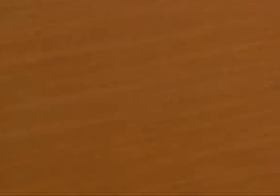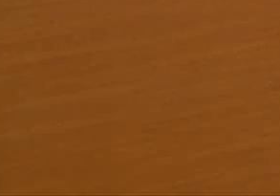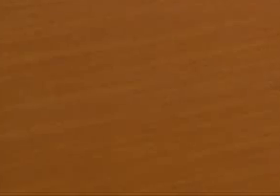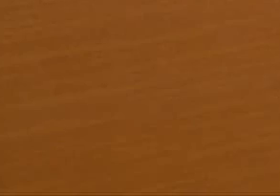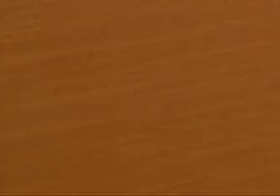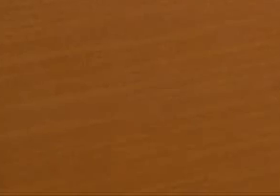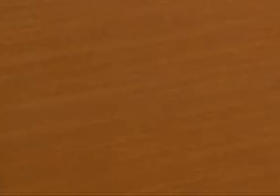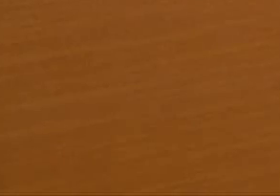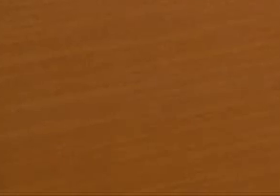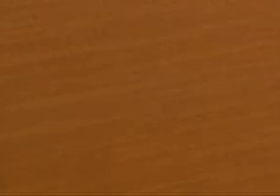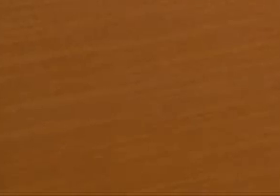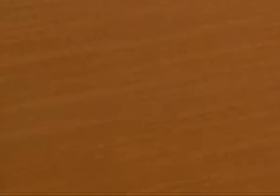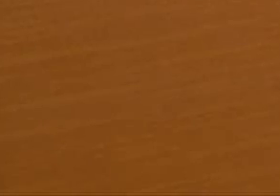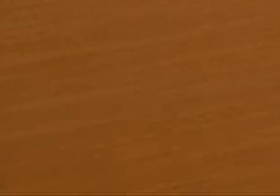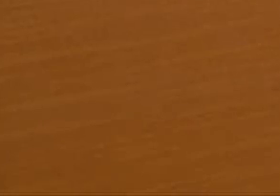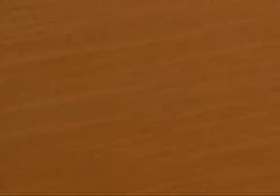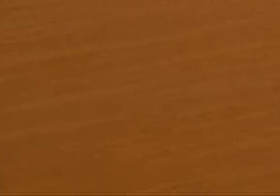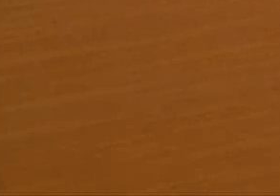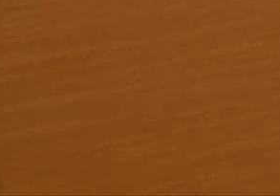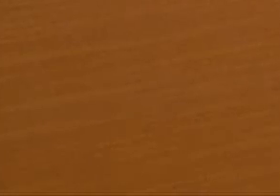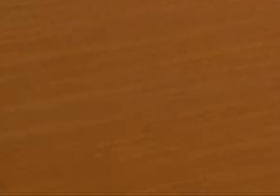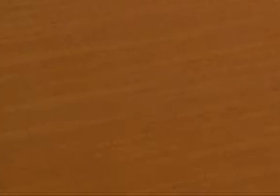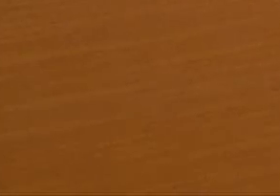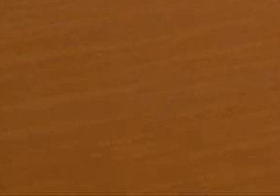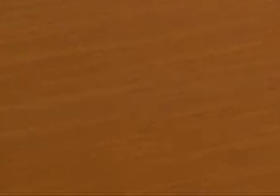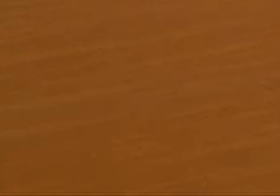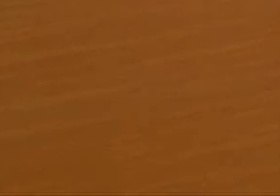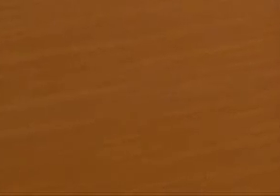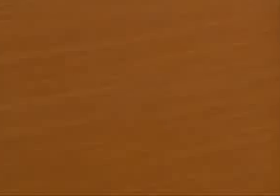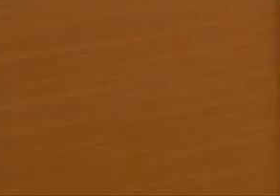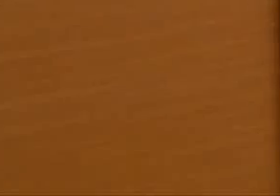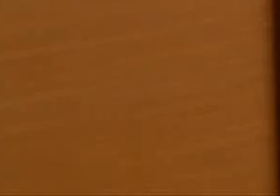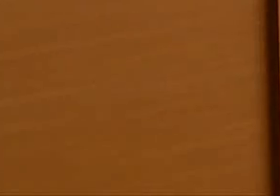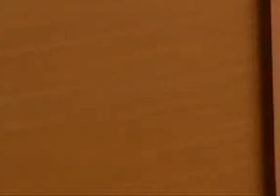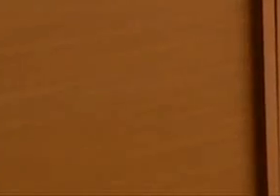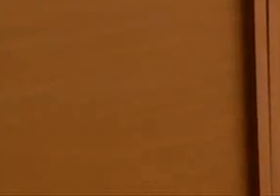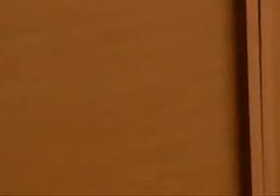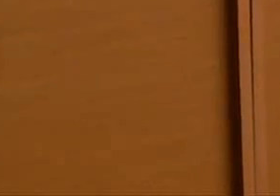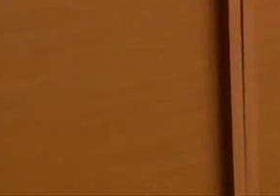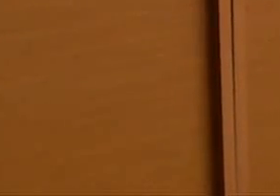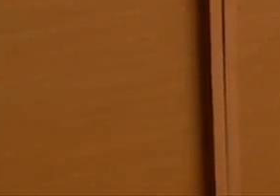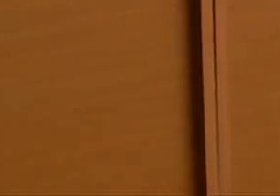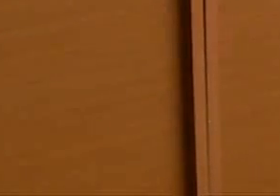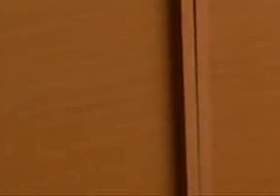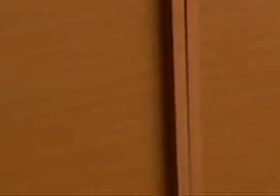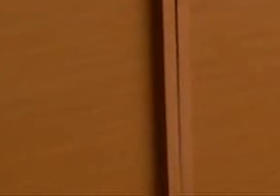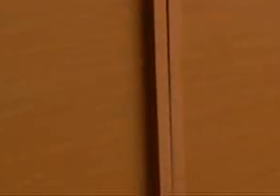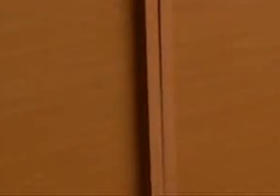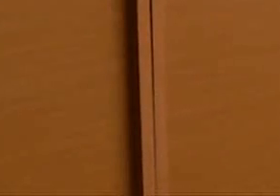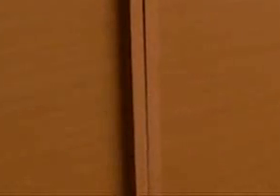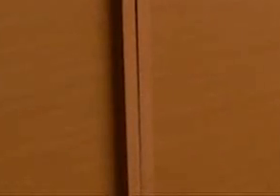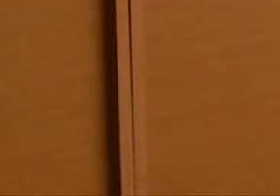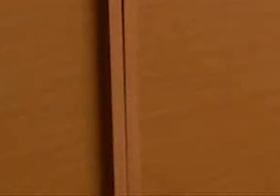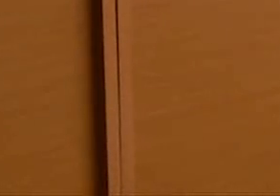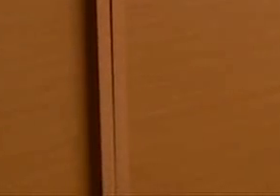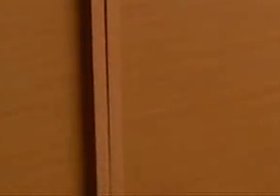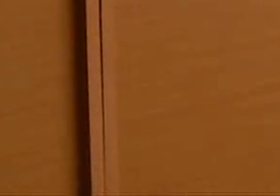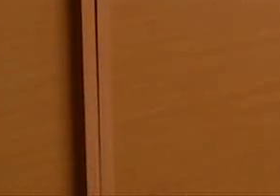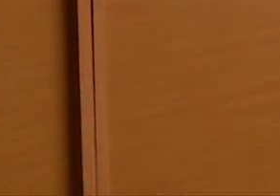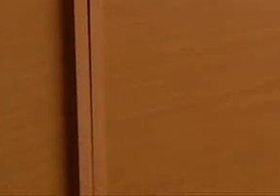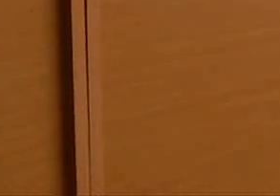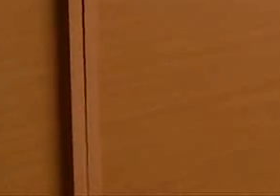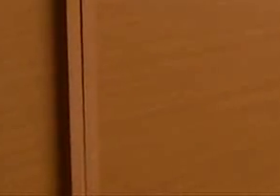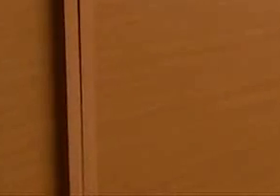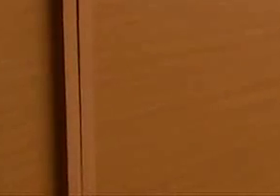Mil perdões, presidente. Eu peço desculpas Eu não estou com a gravata porque eu babei nela hoje, não